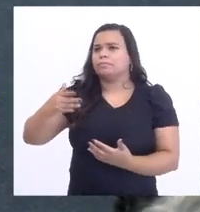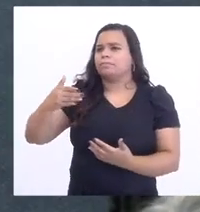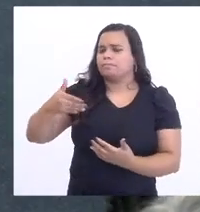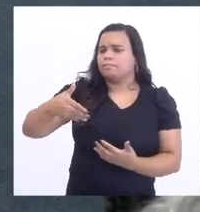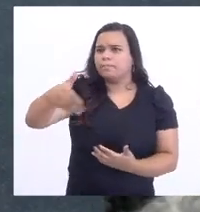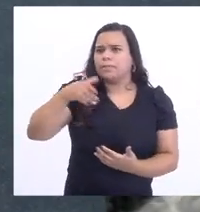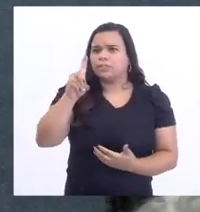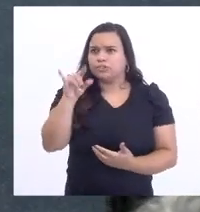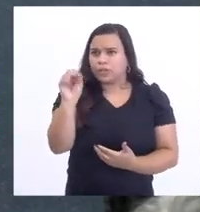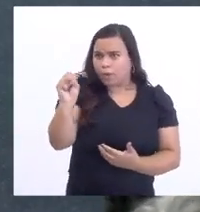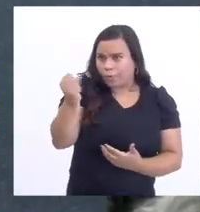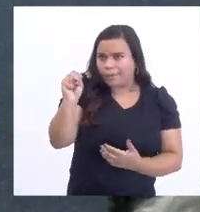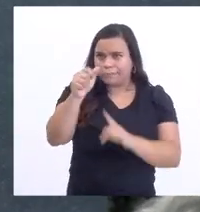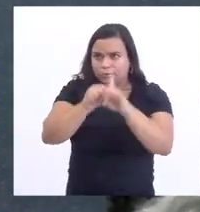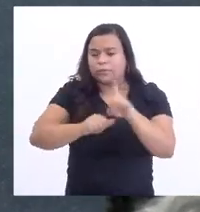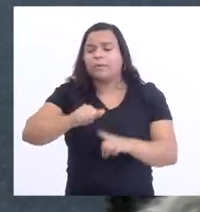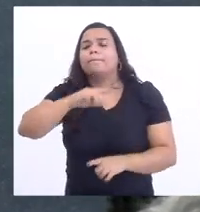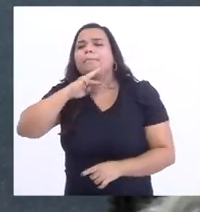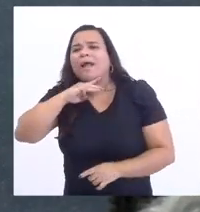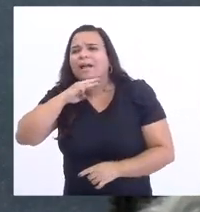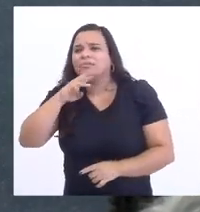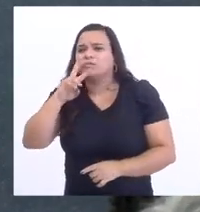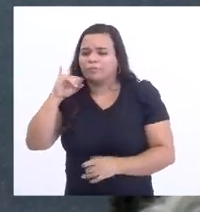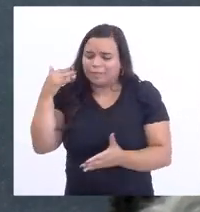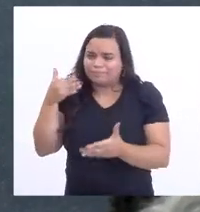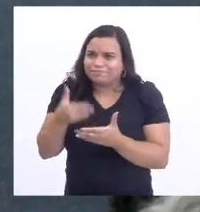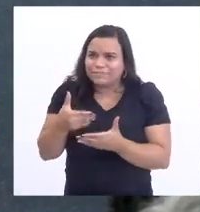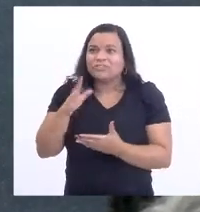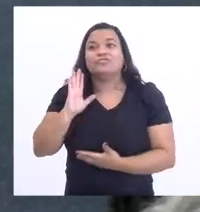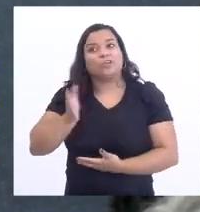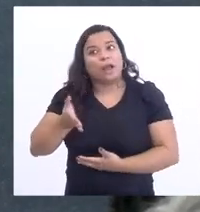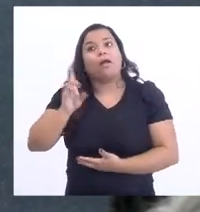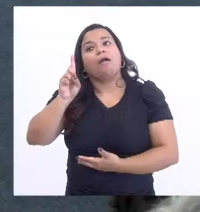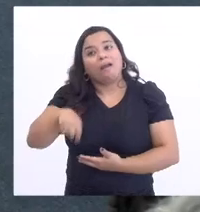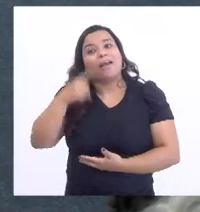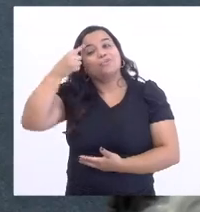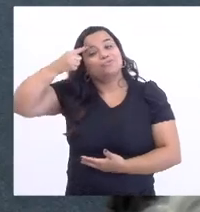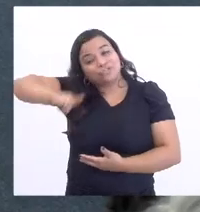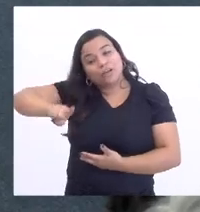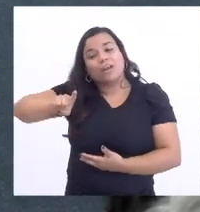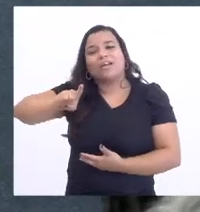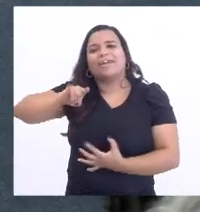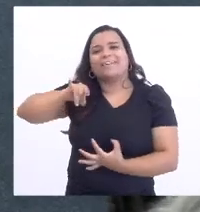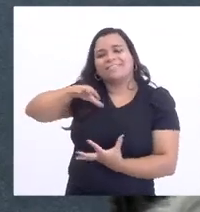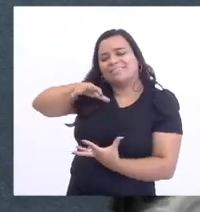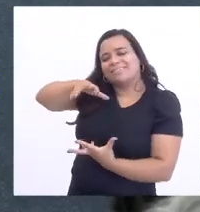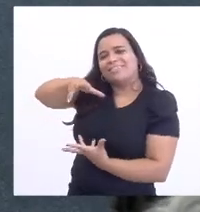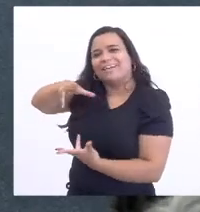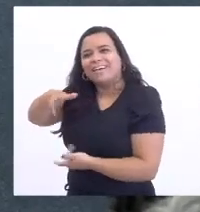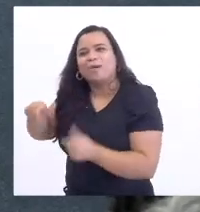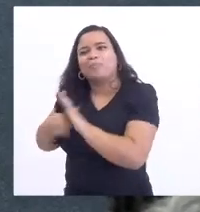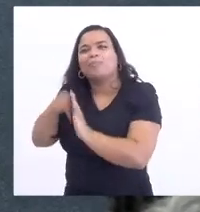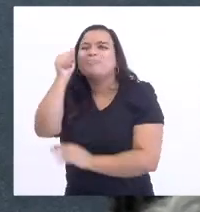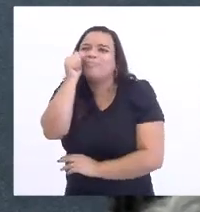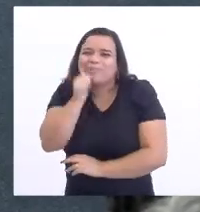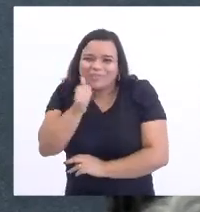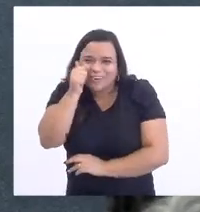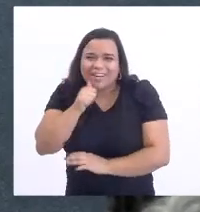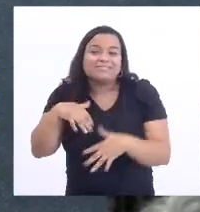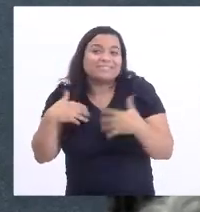março está se aproximando e é o Dia Internacional da Mulher. Como sempre, a